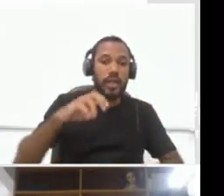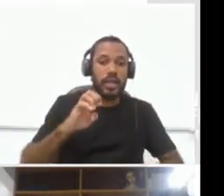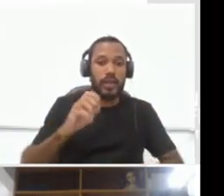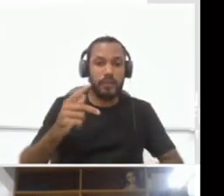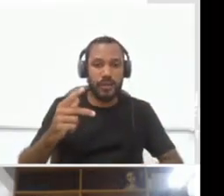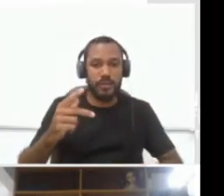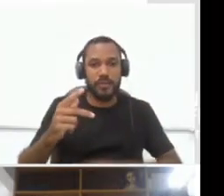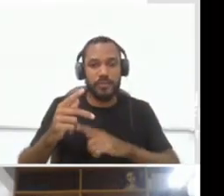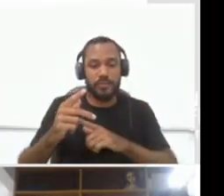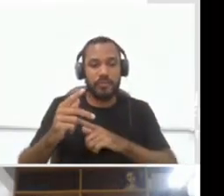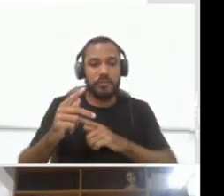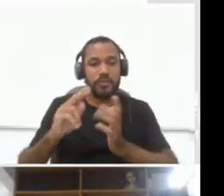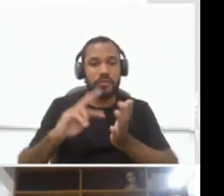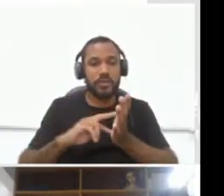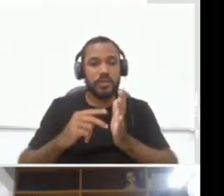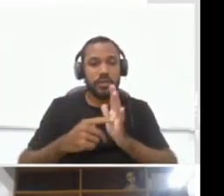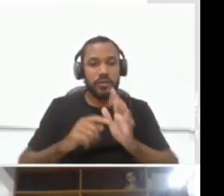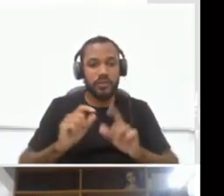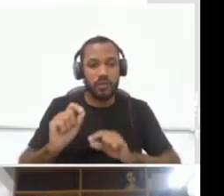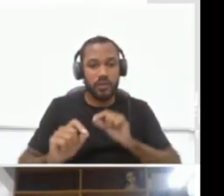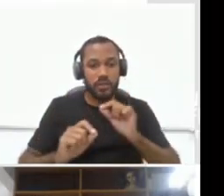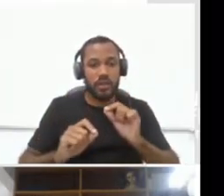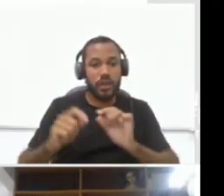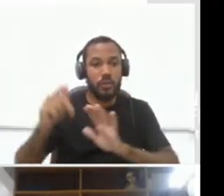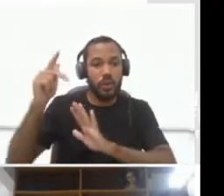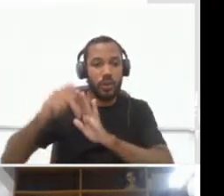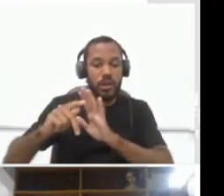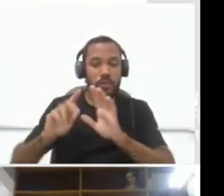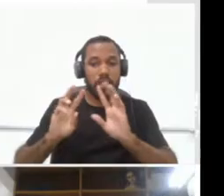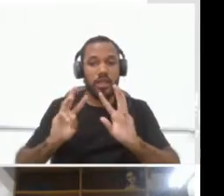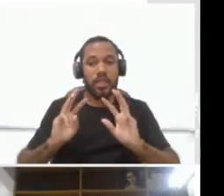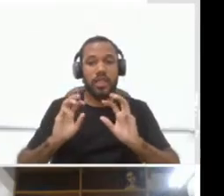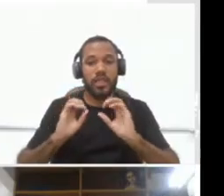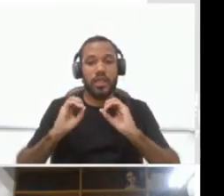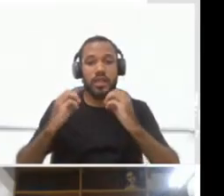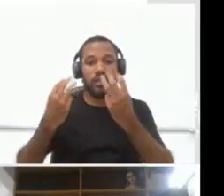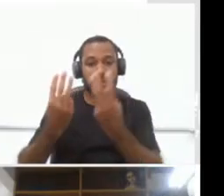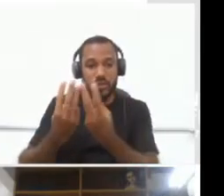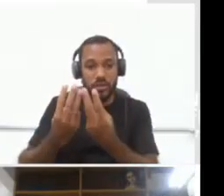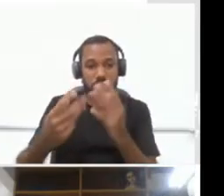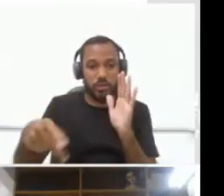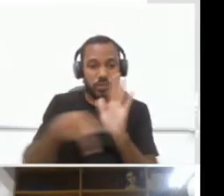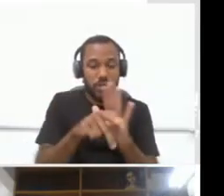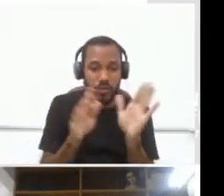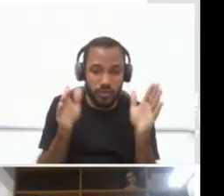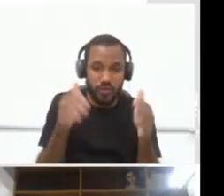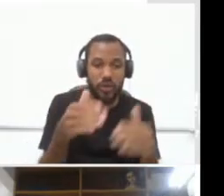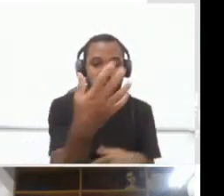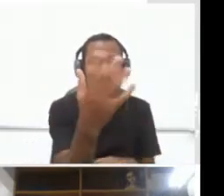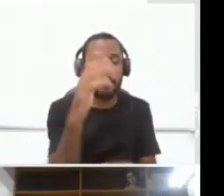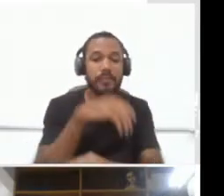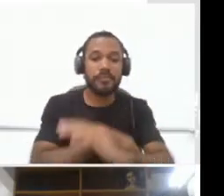em português, seria, então, o Programa das Nações Unidas para o Meio Ambiente. Tem outras